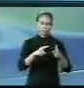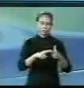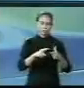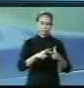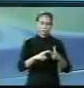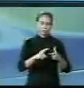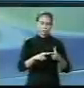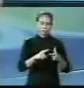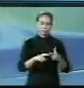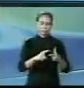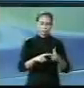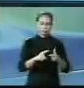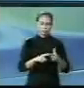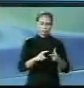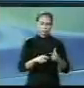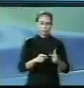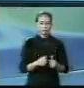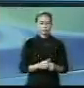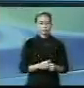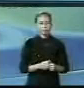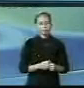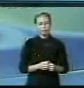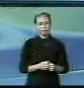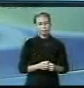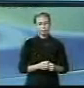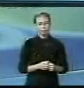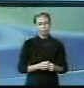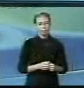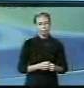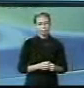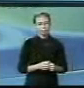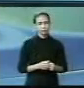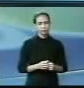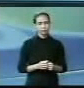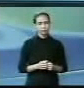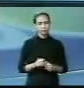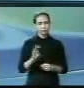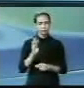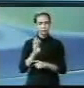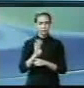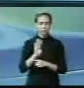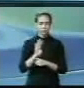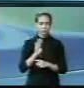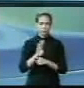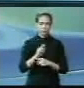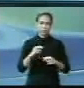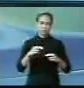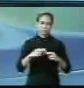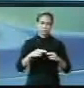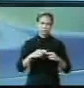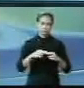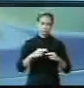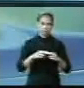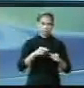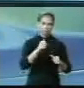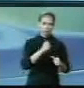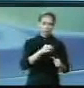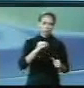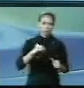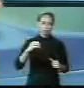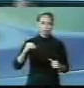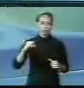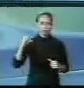se ele estiver sendo usado em 100% da sua capacidade, pode ser que ele não consiga processar todos os pacotes de maneira correta e deixe alguns